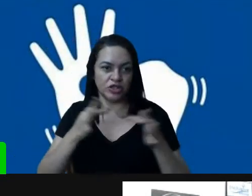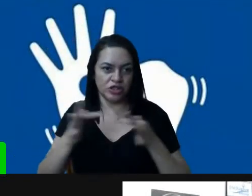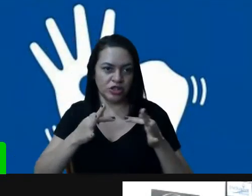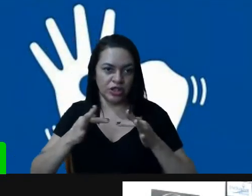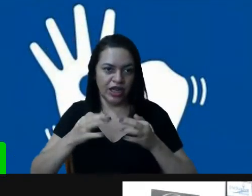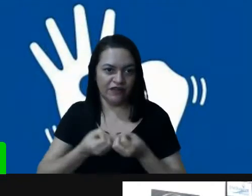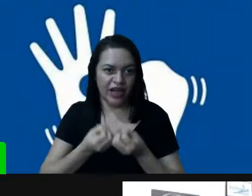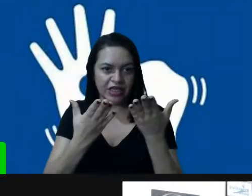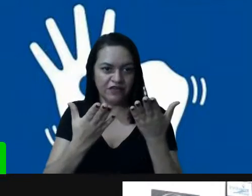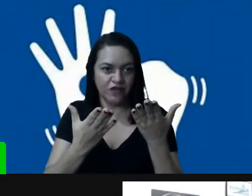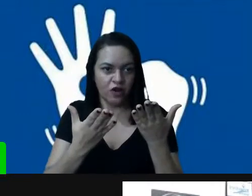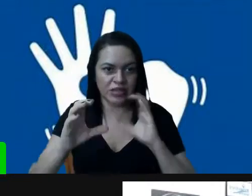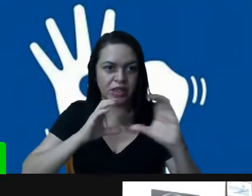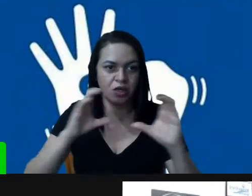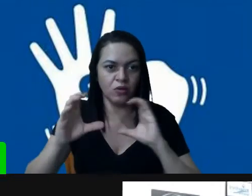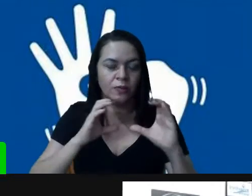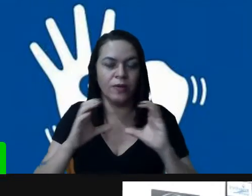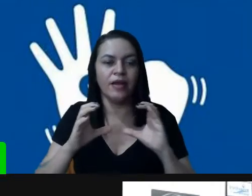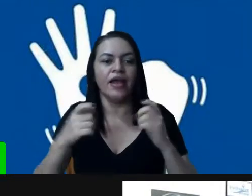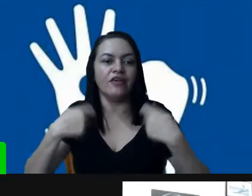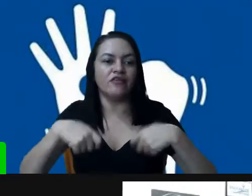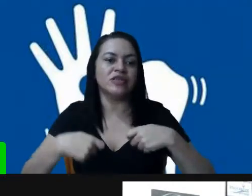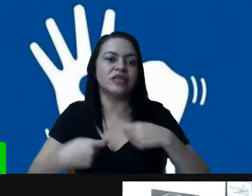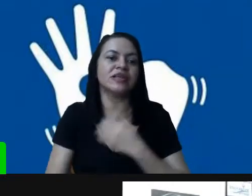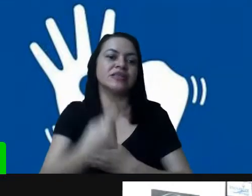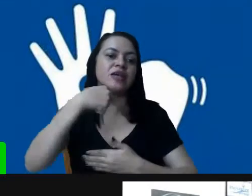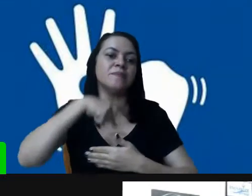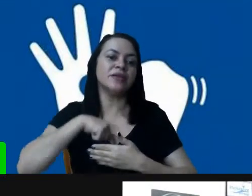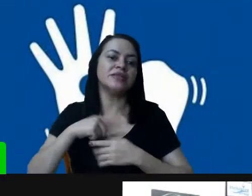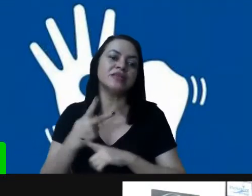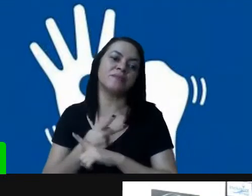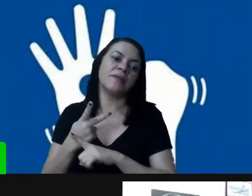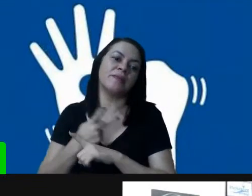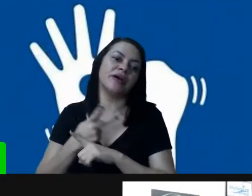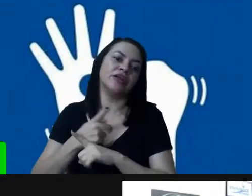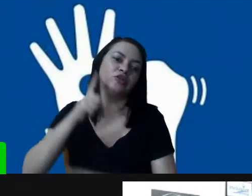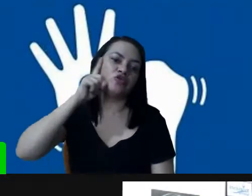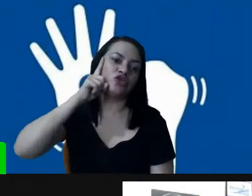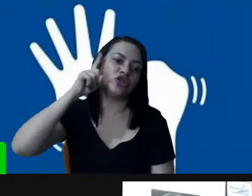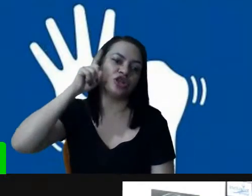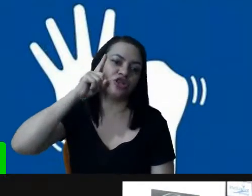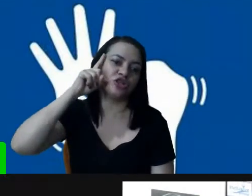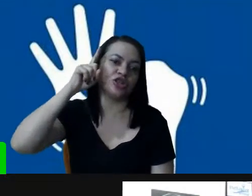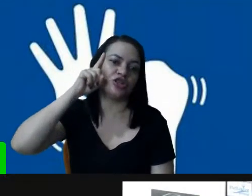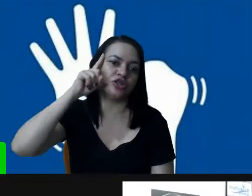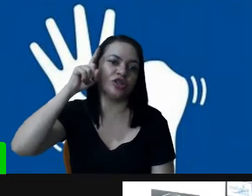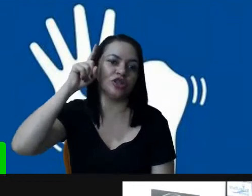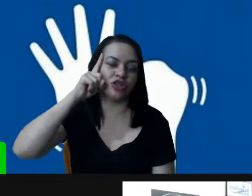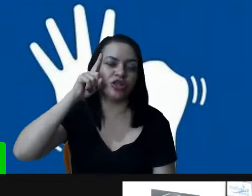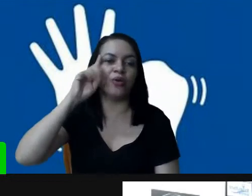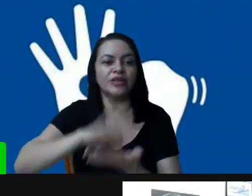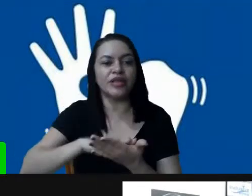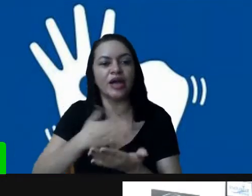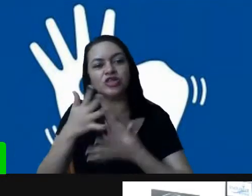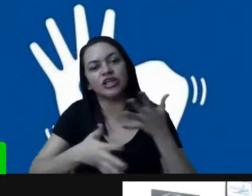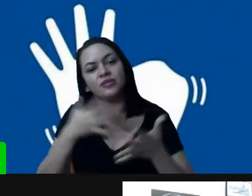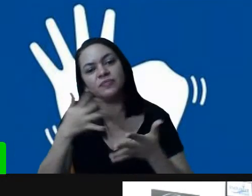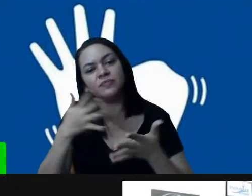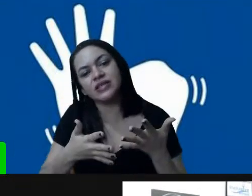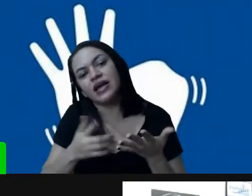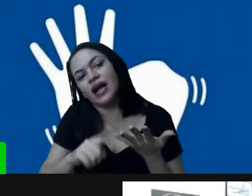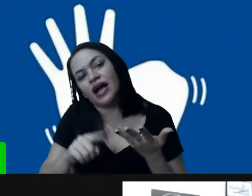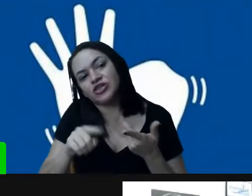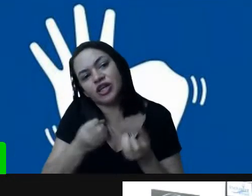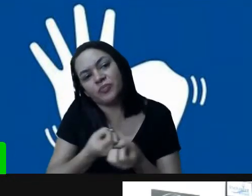de levar essa informação é você estar sempre se preparando dia, dia, dia, dia. O intérprete de